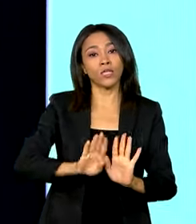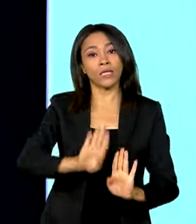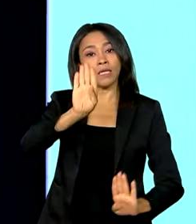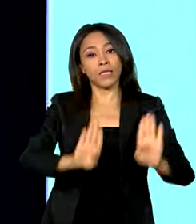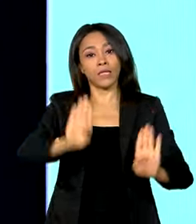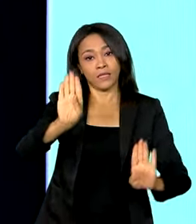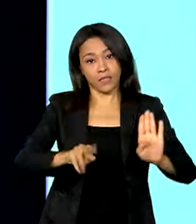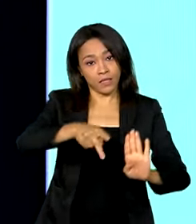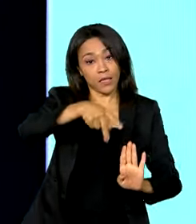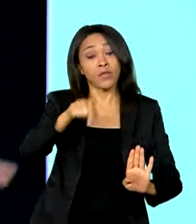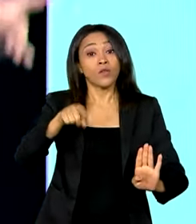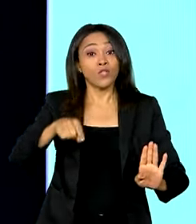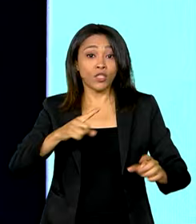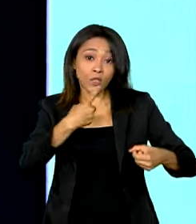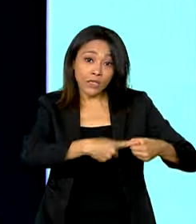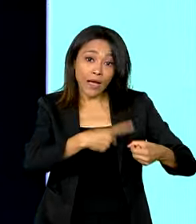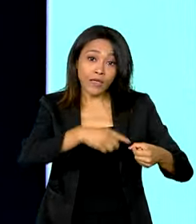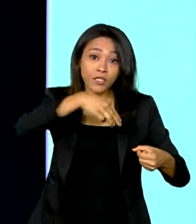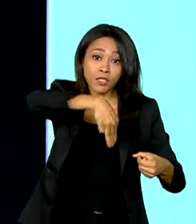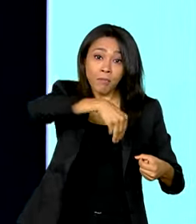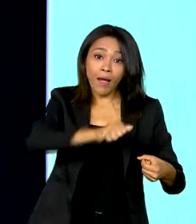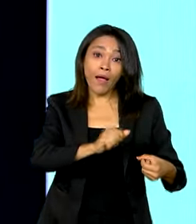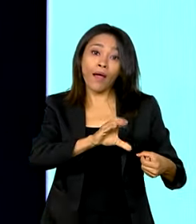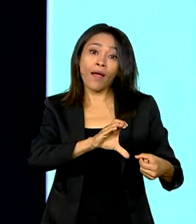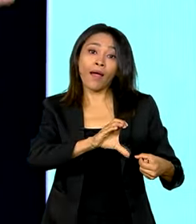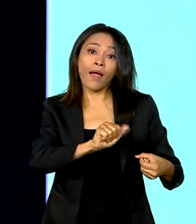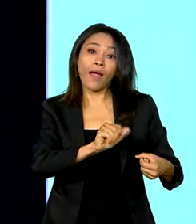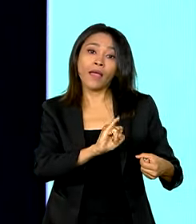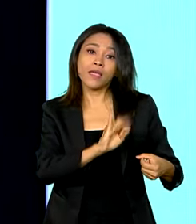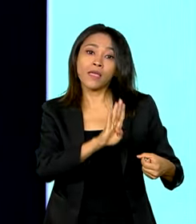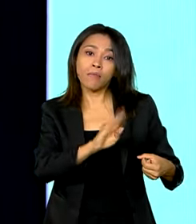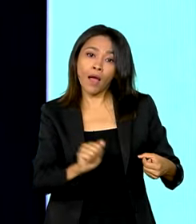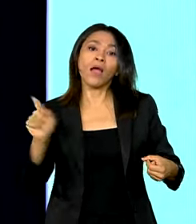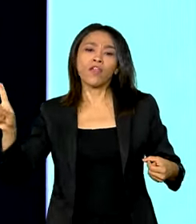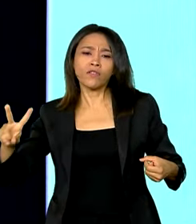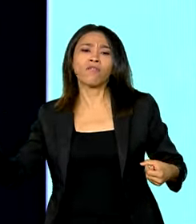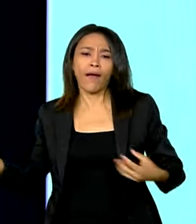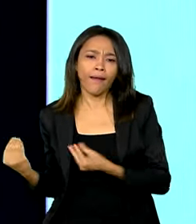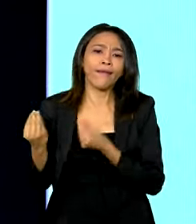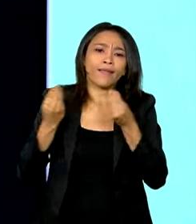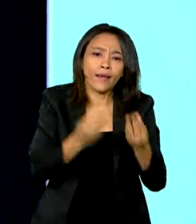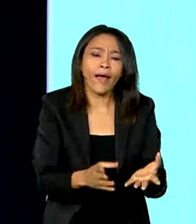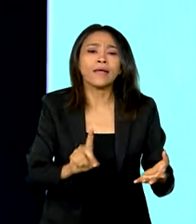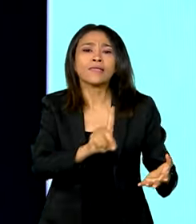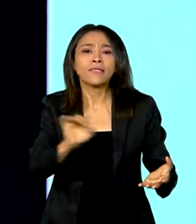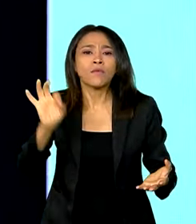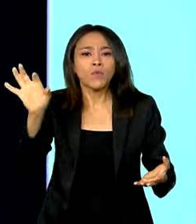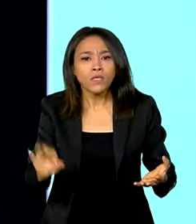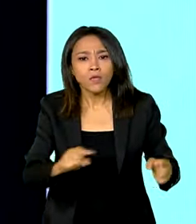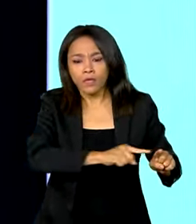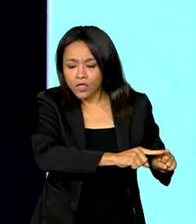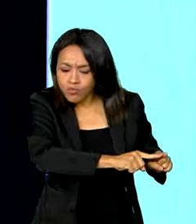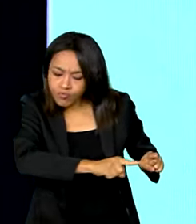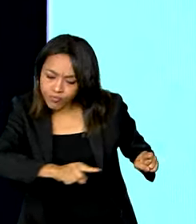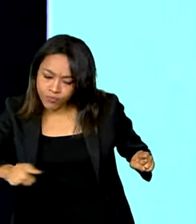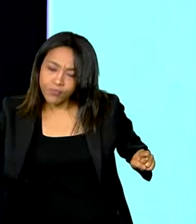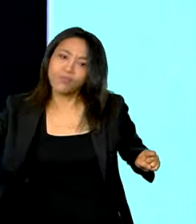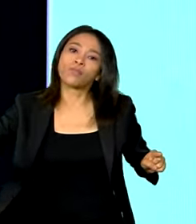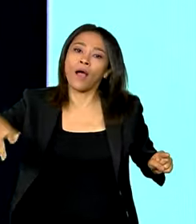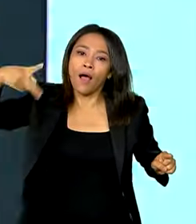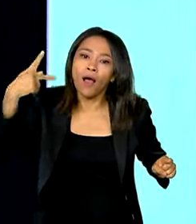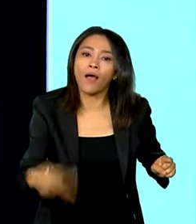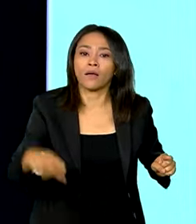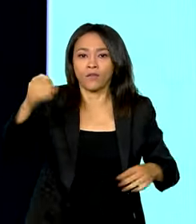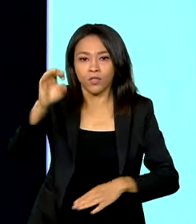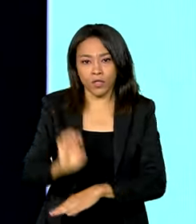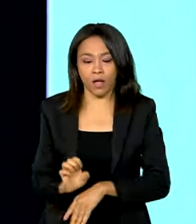o trecho de Macaíba e o senhor vai entregar 100% da reta Tabajara concluída aqui no